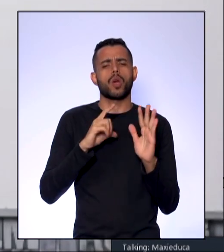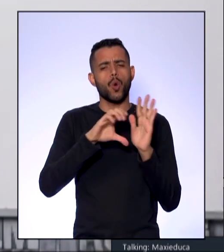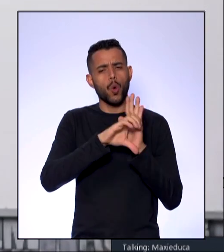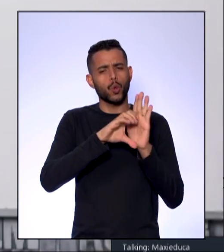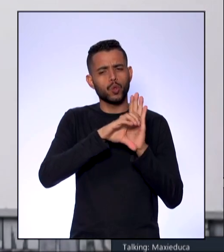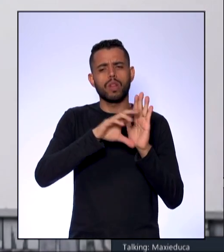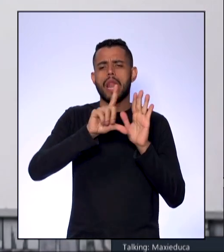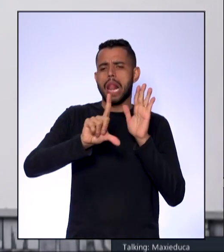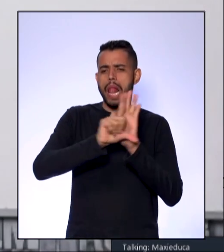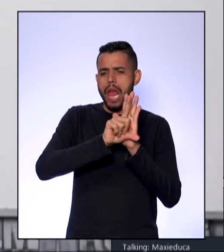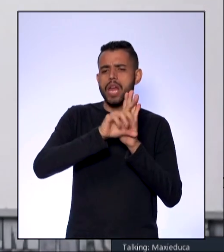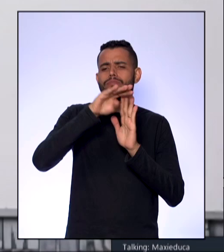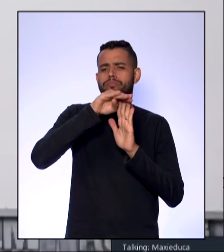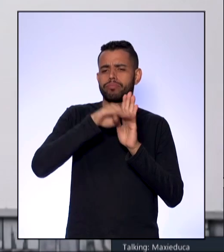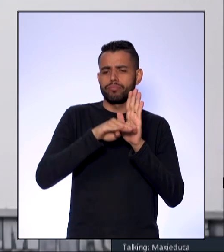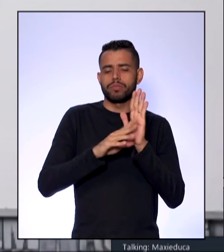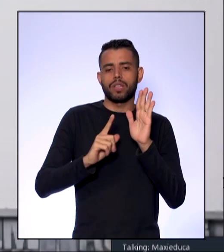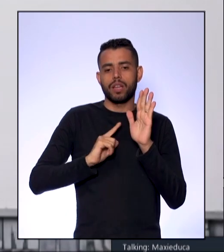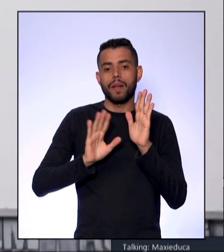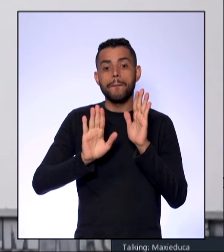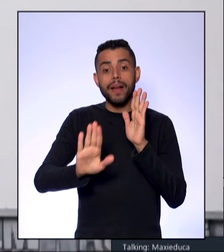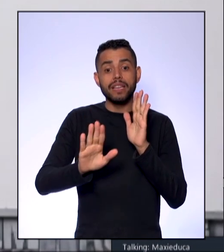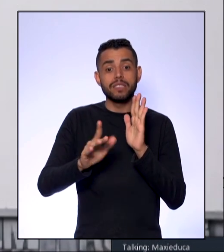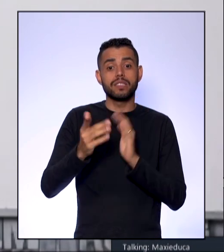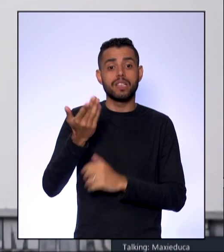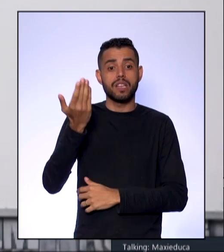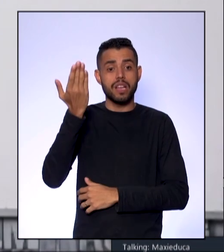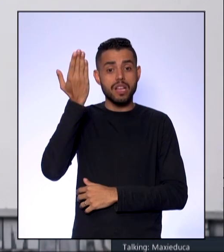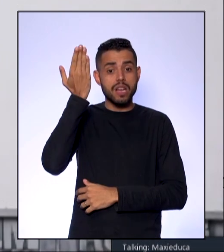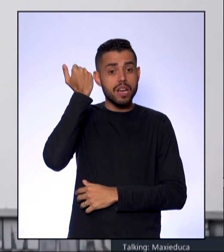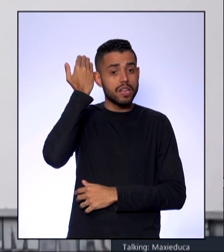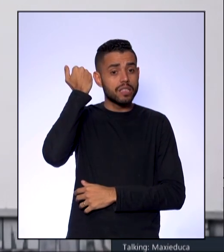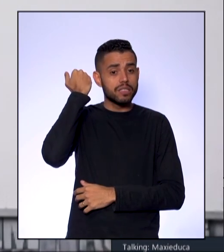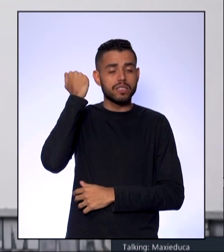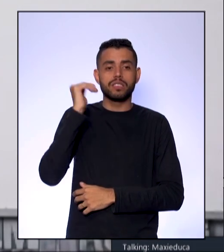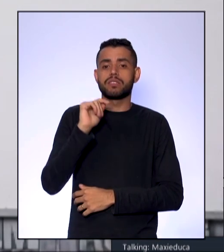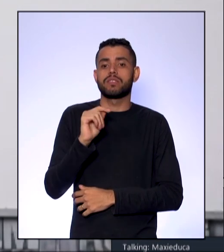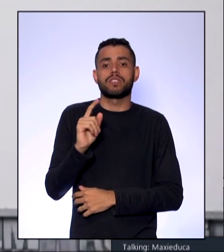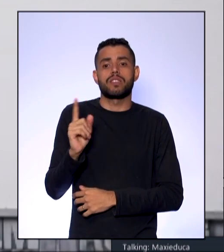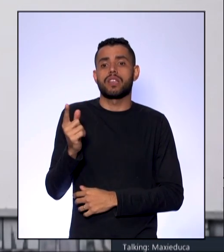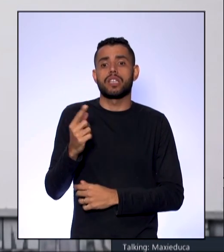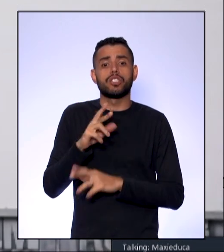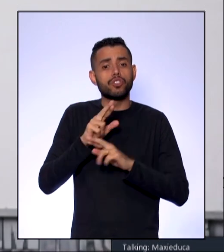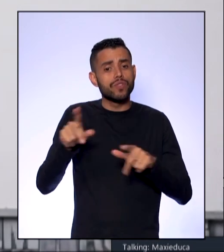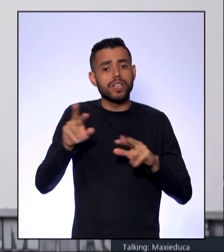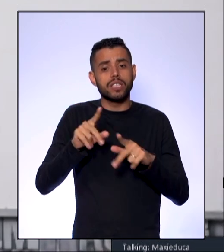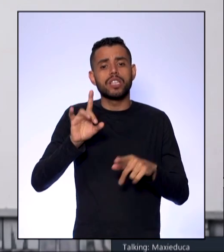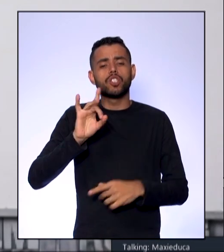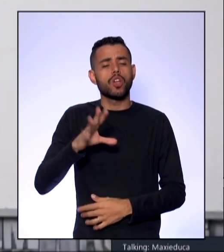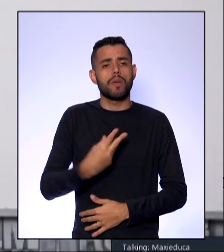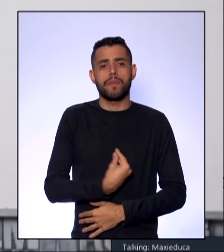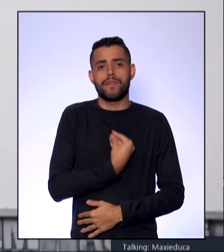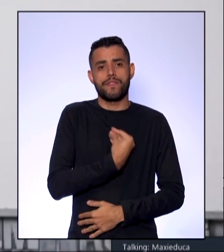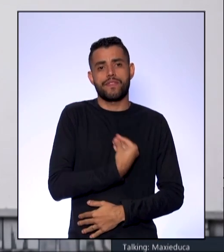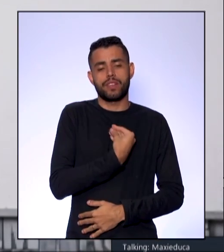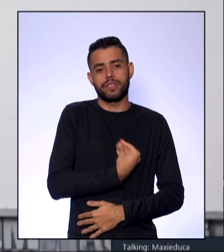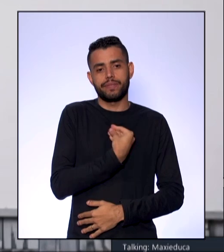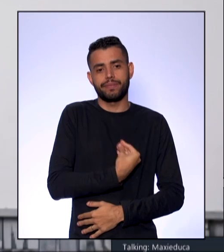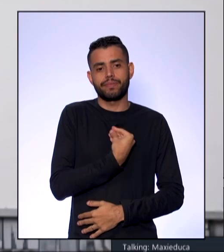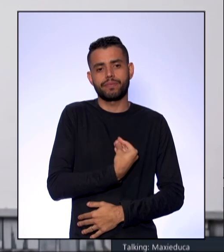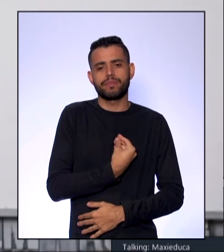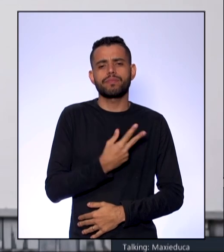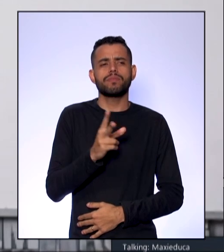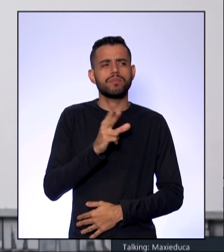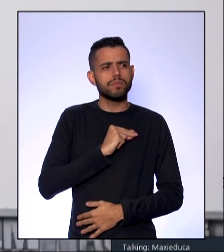uma estruturação. Neste momento, é pela sobrevivência, pelo instinto, tá? Caraca, professor, legal,